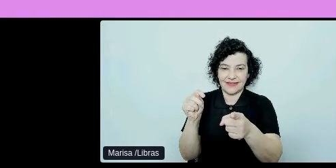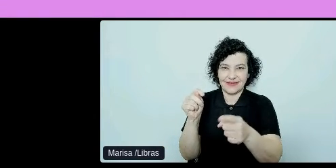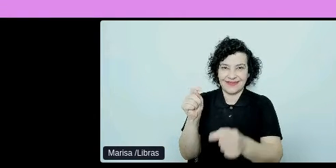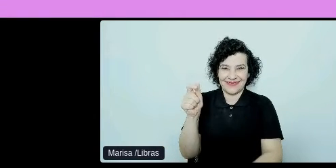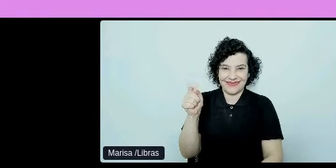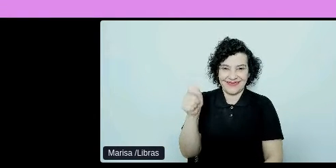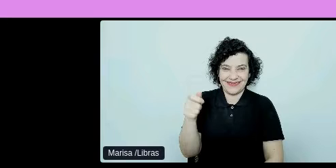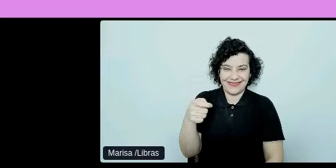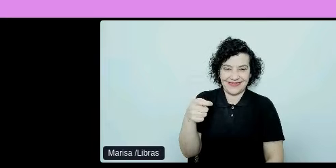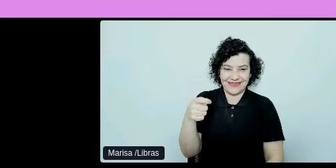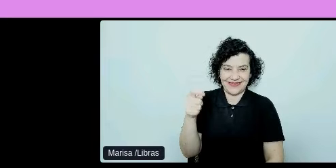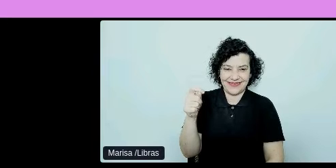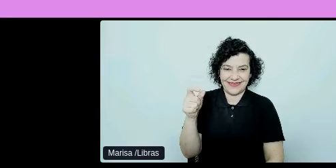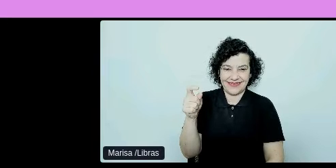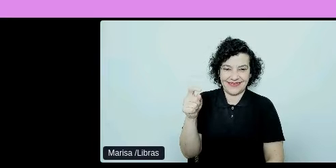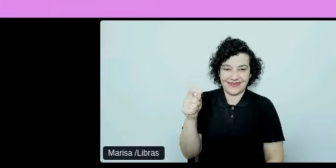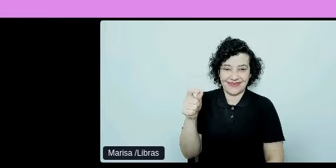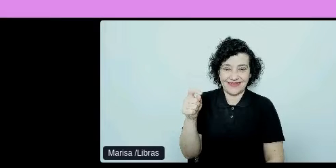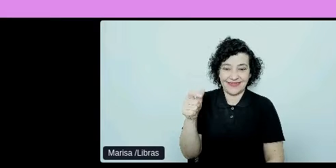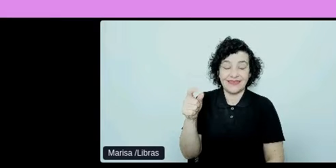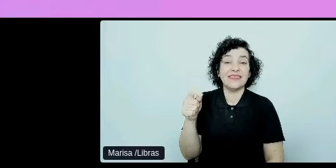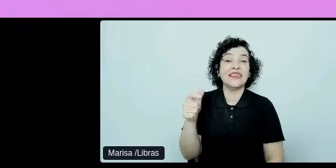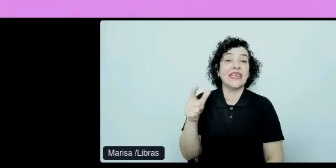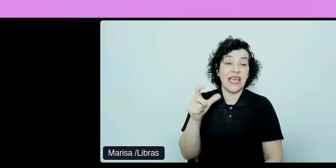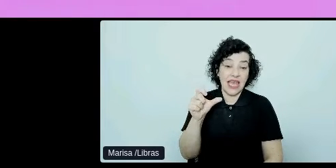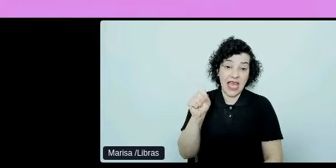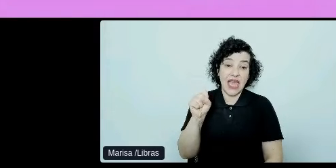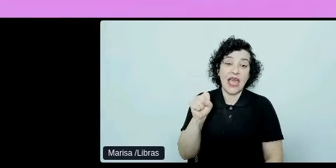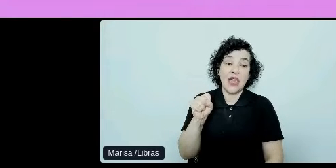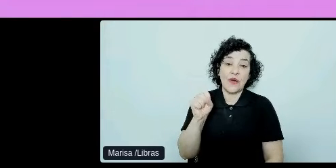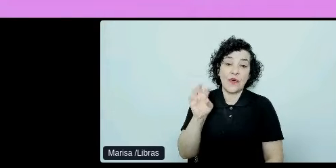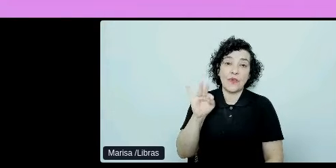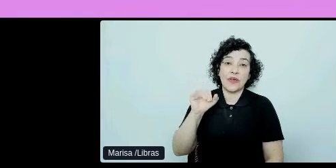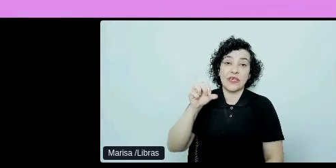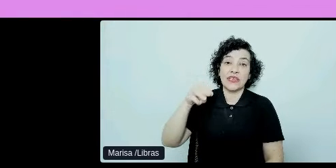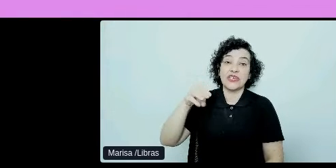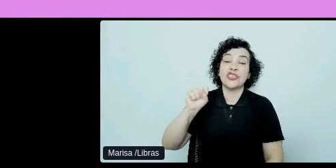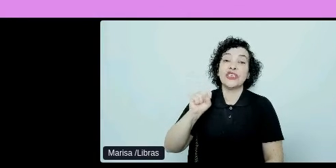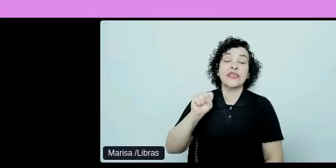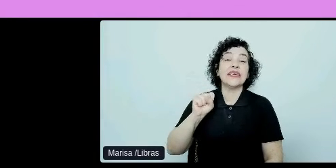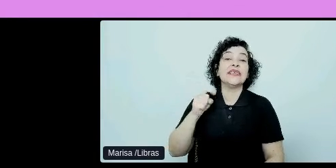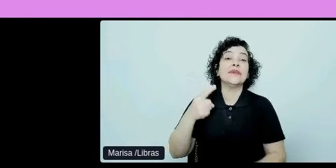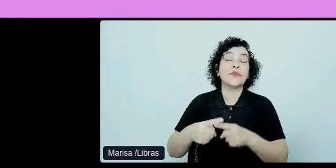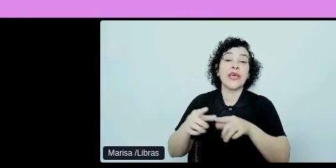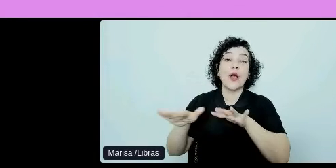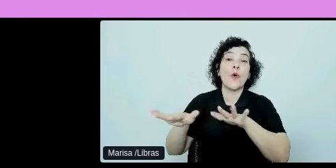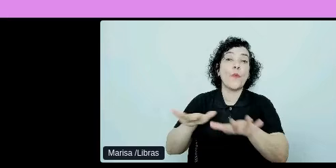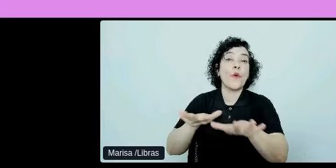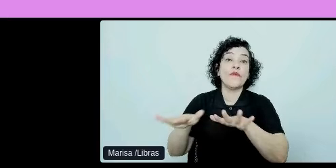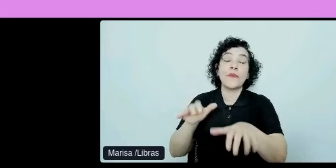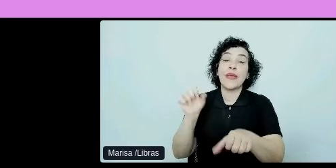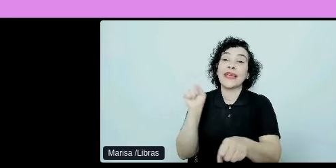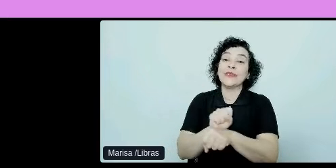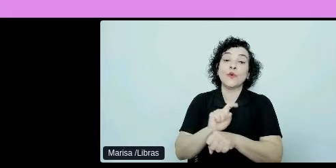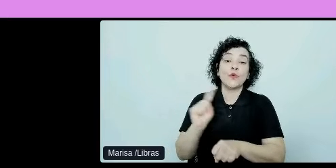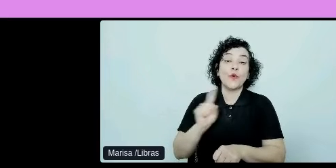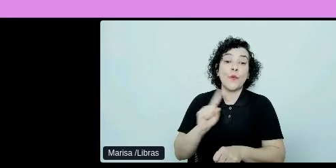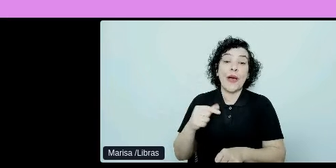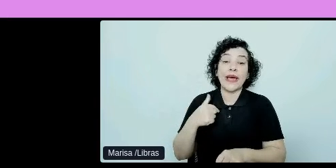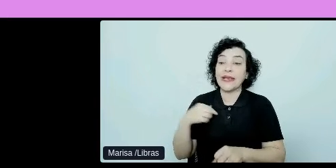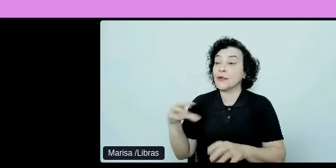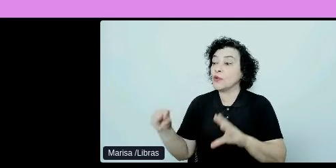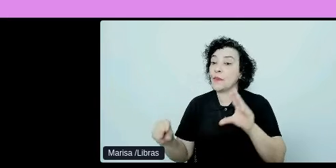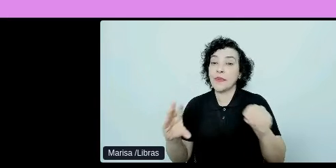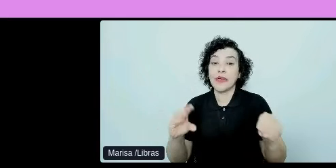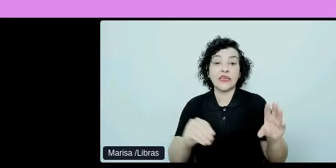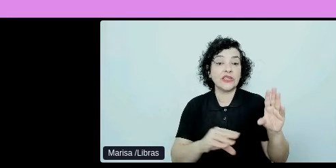bagulhinho aqui da tampa da caneta, isso é um sim. Eu não paro, eu fico mexendo nas coisas o tempo todo e eu estou mexendo em alguma coisa nesse